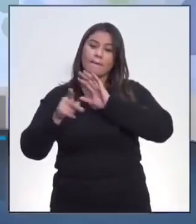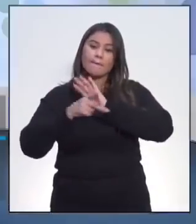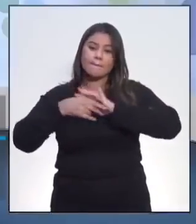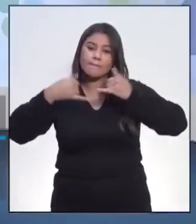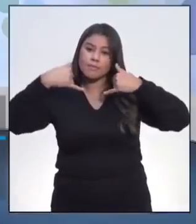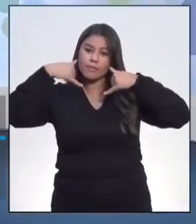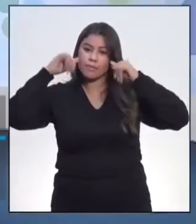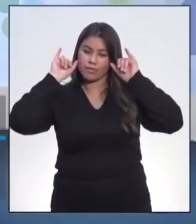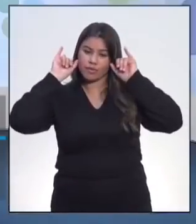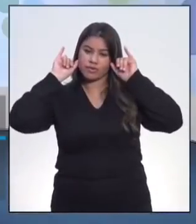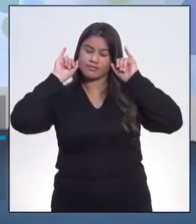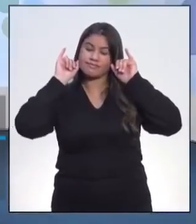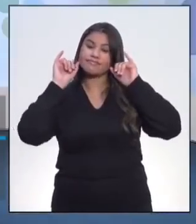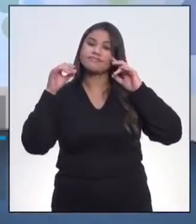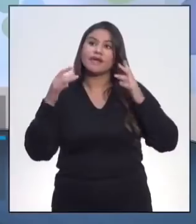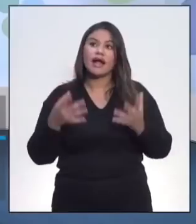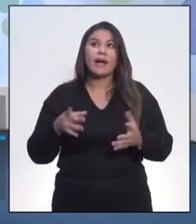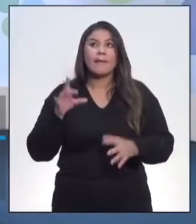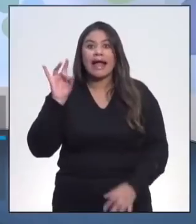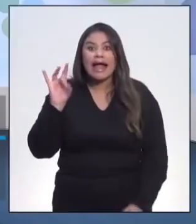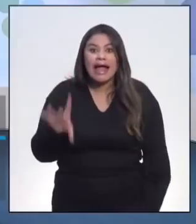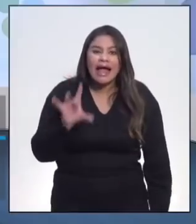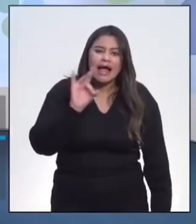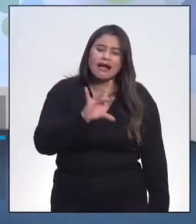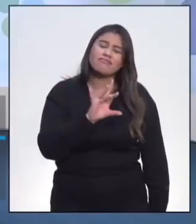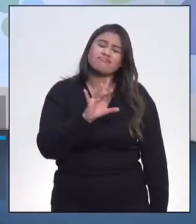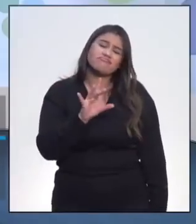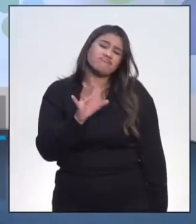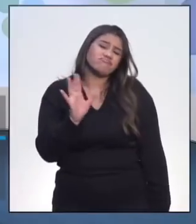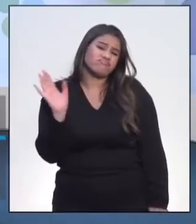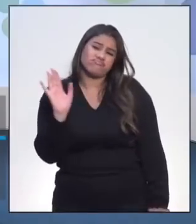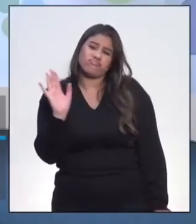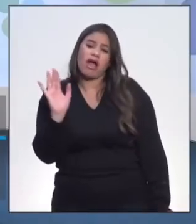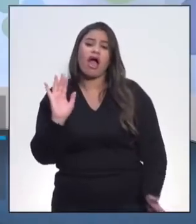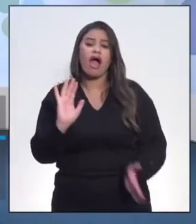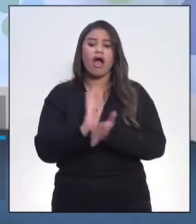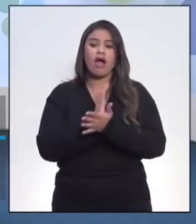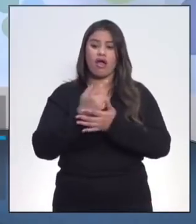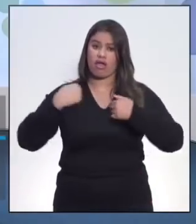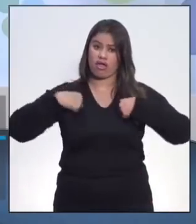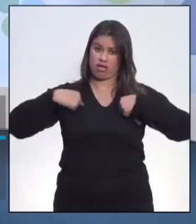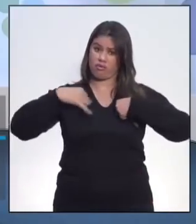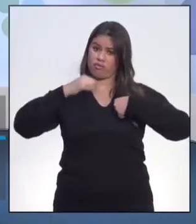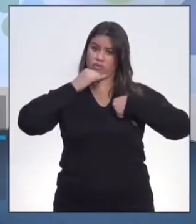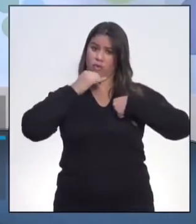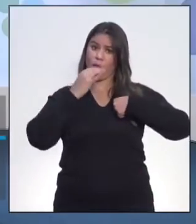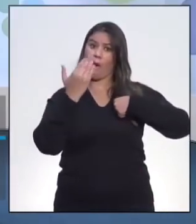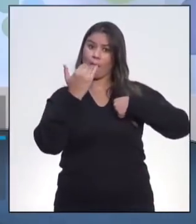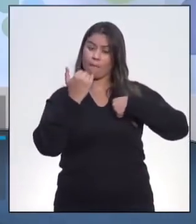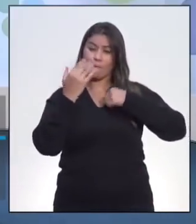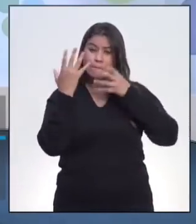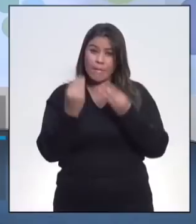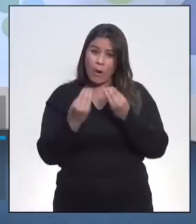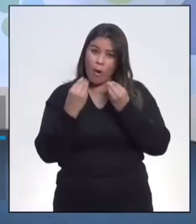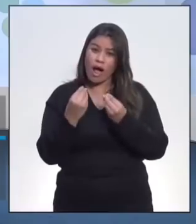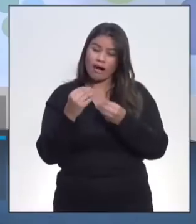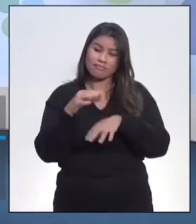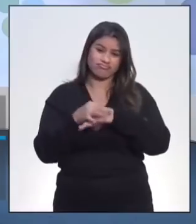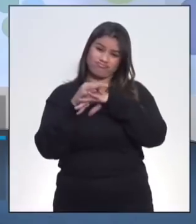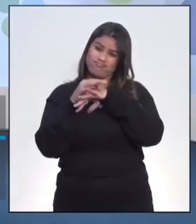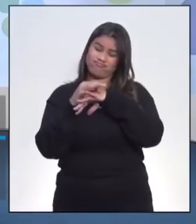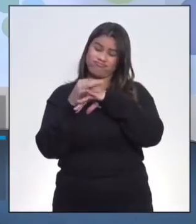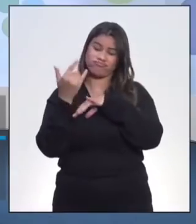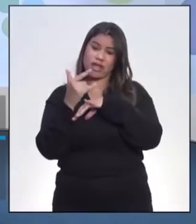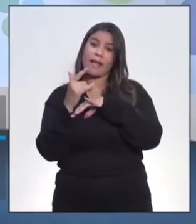consumidor muito fraco de carne, por exemplo, mas sei que tem gente que consome bastante, que gosta, enfim, tudo bem? Então,